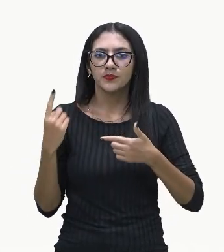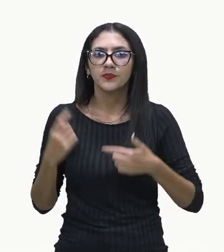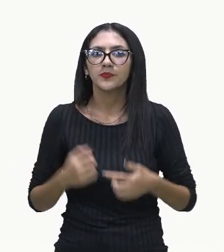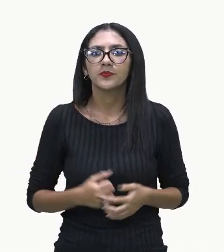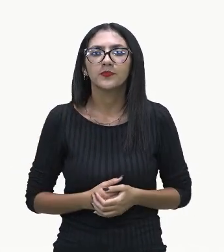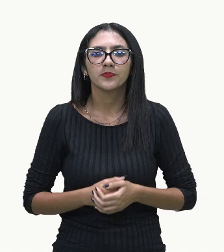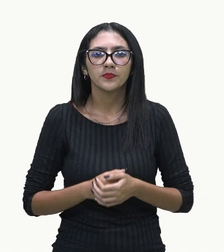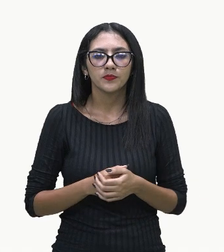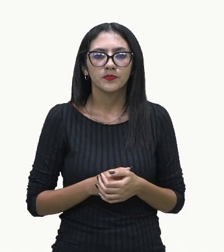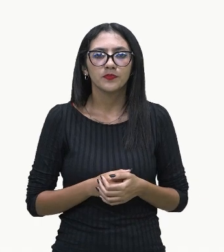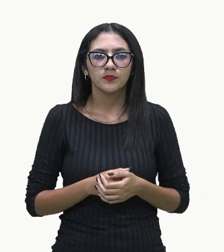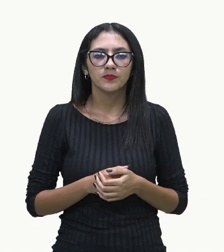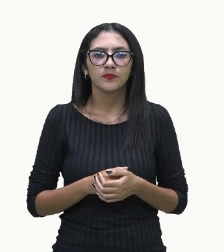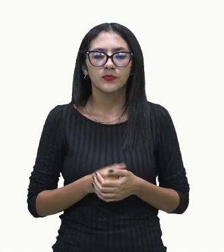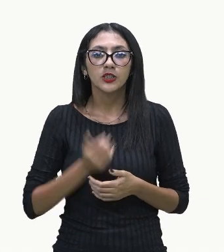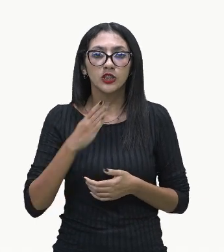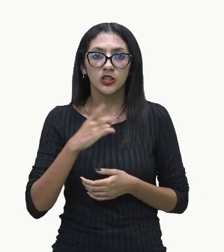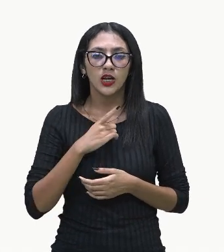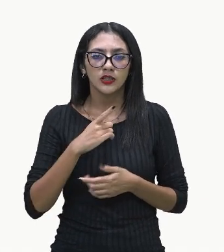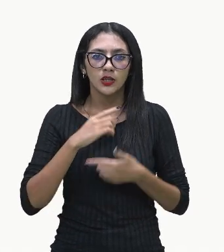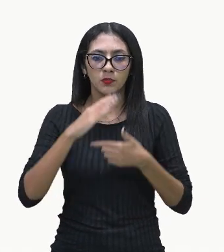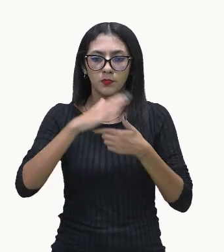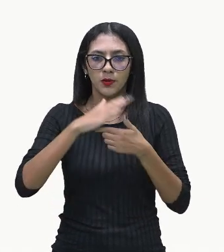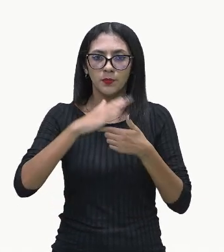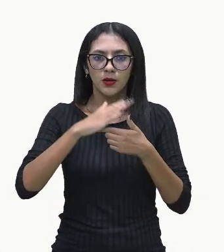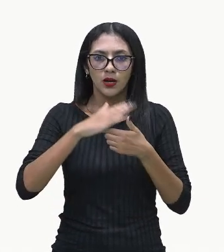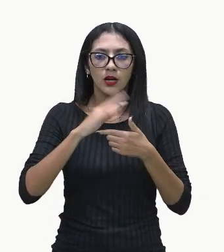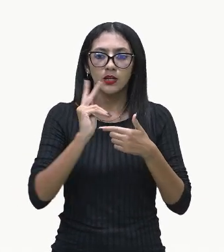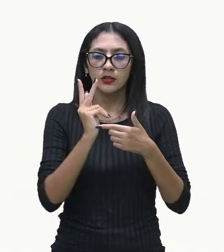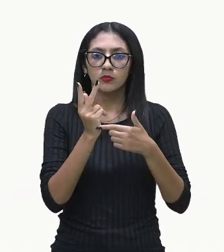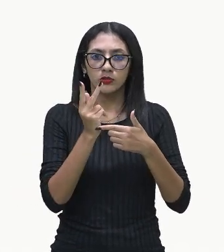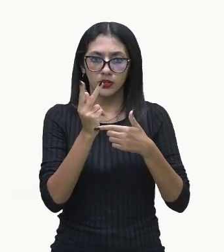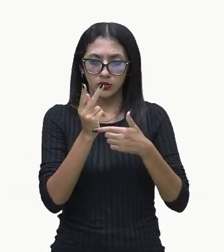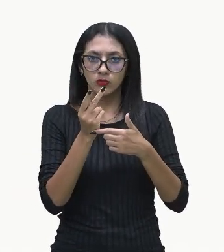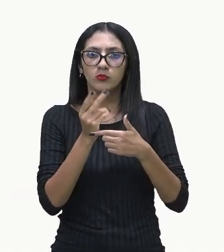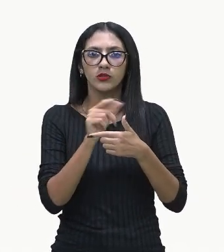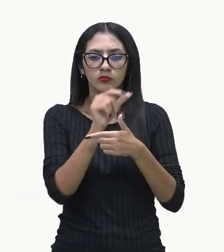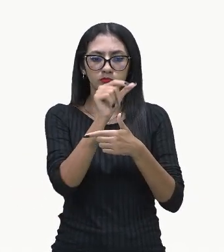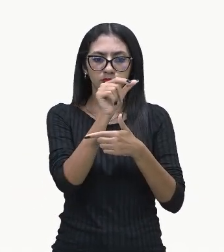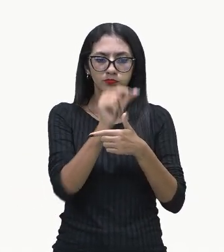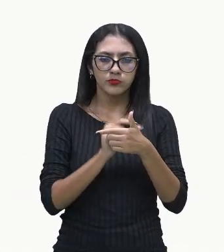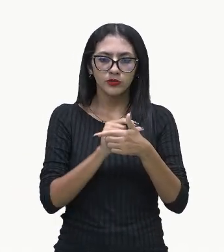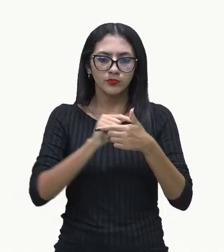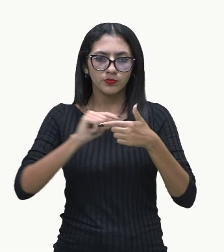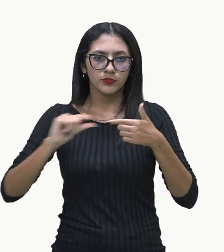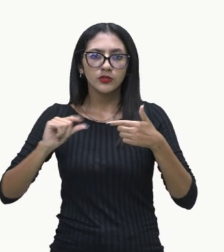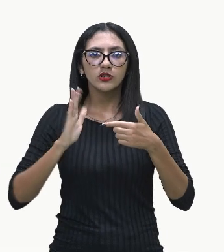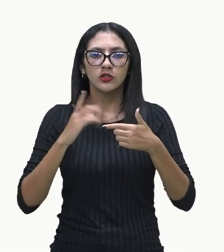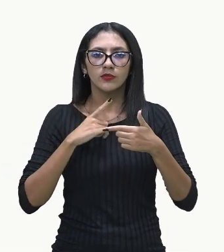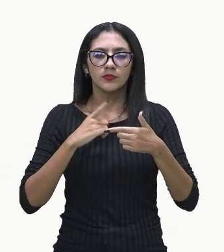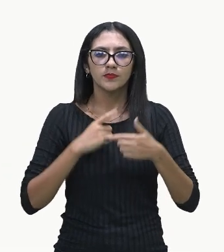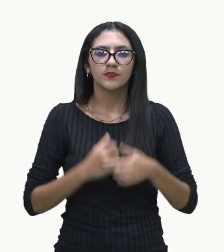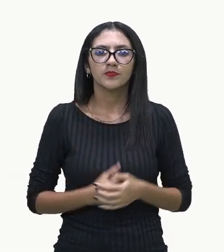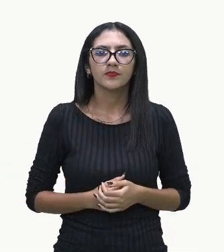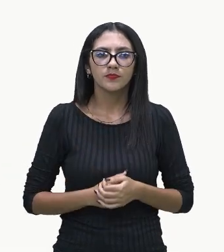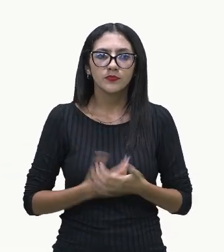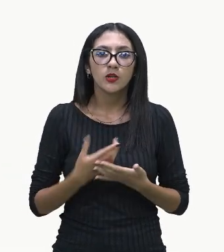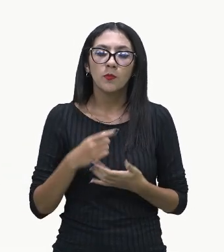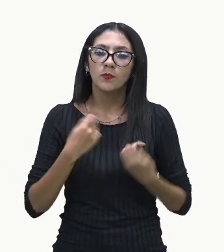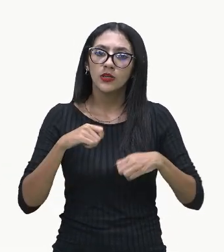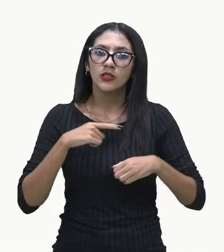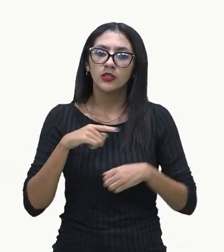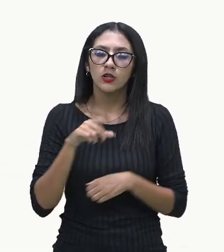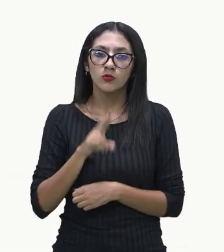aí a medida da hipotenusa e dos catetos. Então, nós vamos usar quem aqui? Aqui nós vamos usar o Teorema de